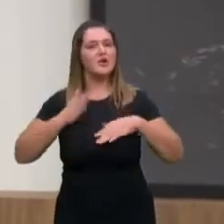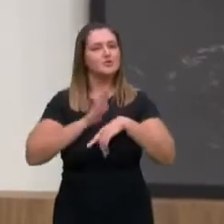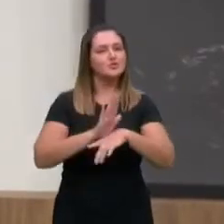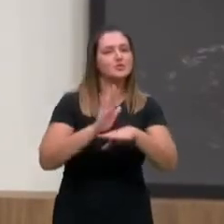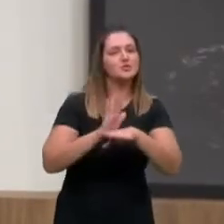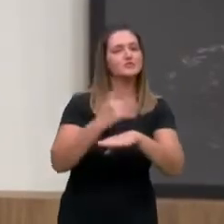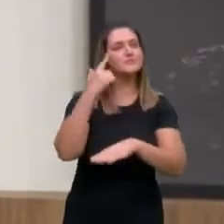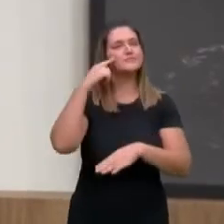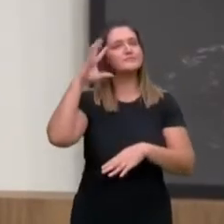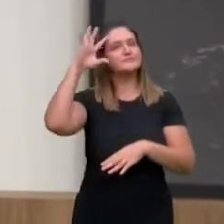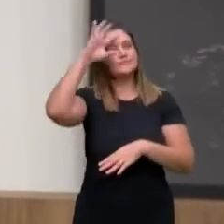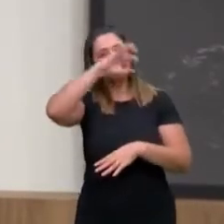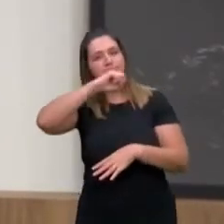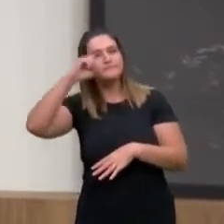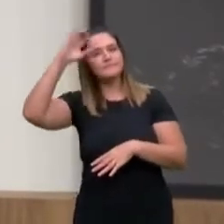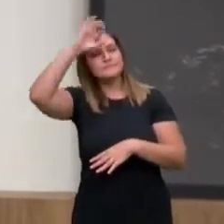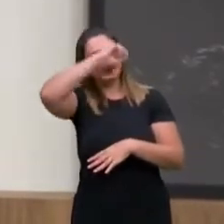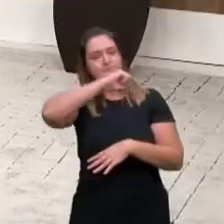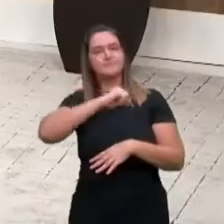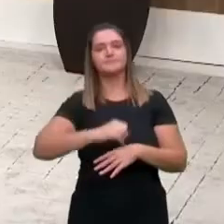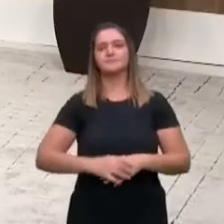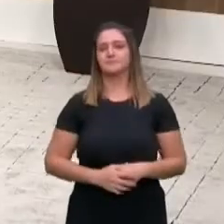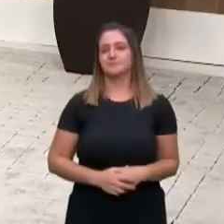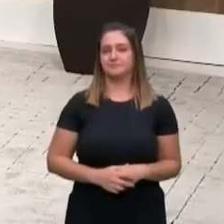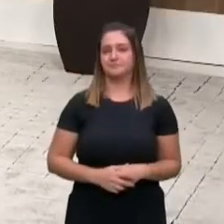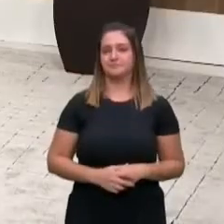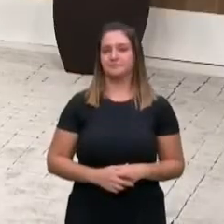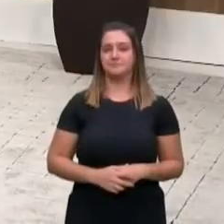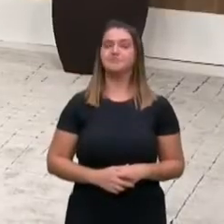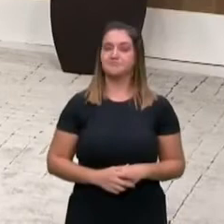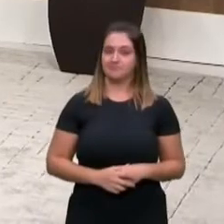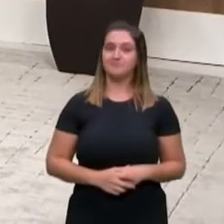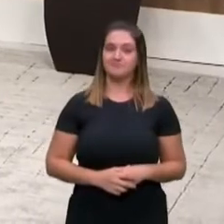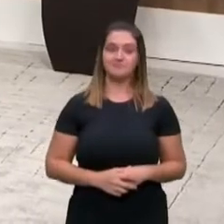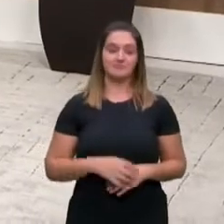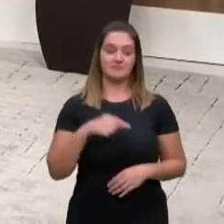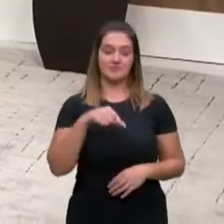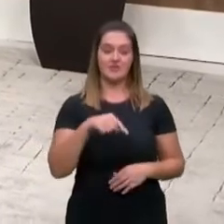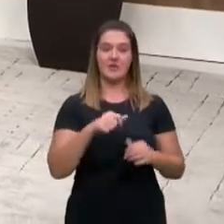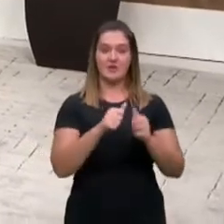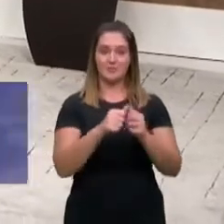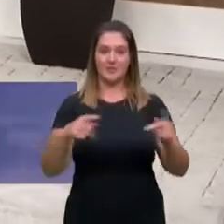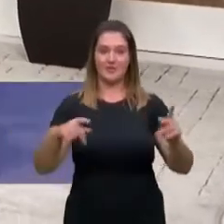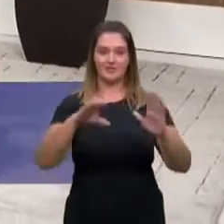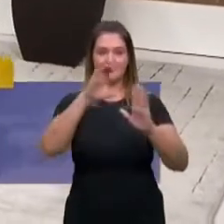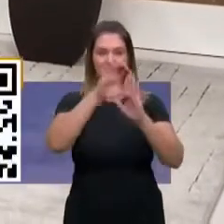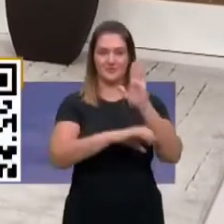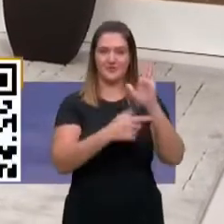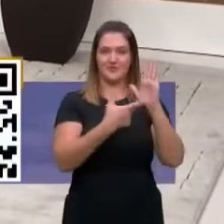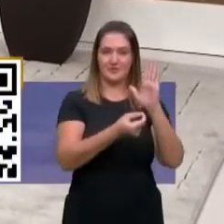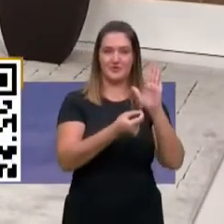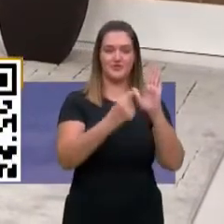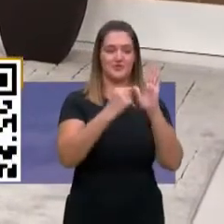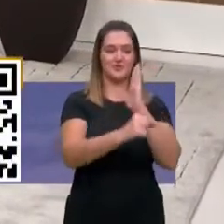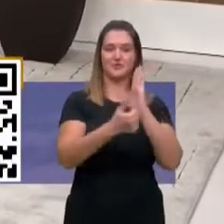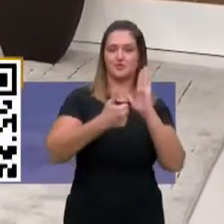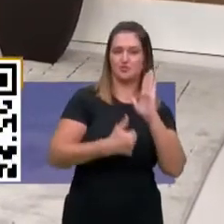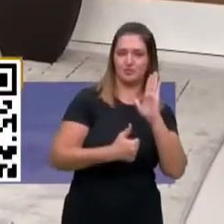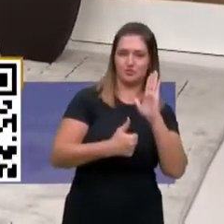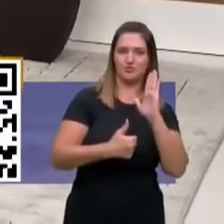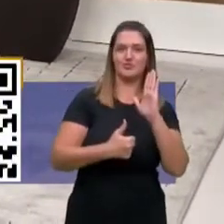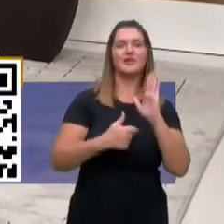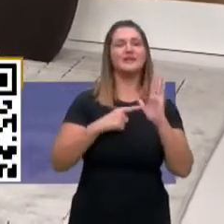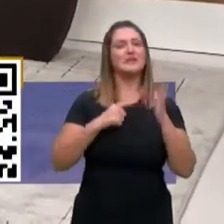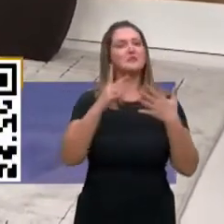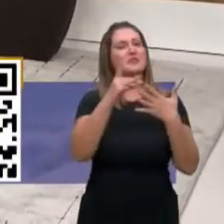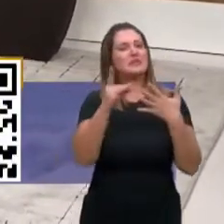ajudando você a entender esse assunto. Aqui eu acabei de ler Apocalipse 20, verso 1, e aqui tem um detalhe muito curioso, que fala